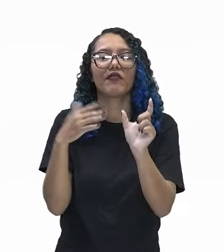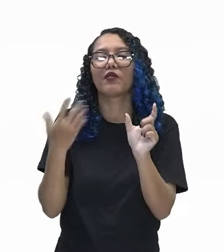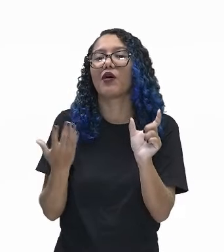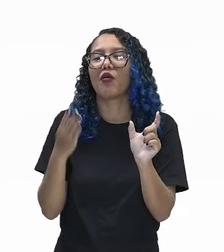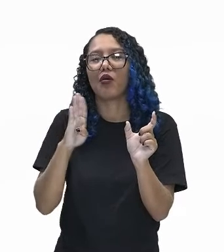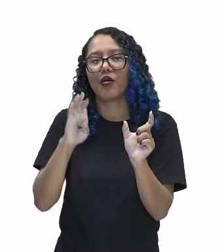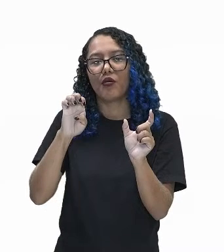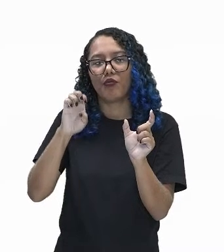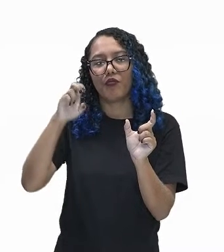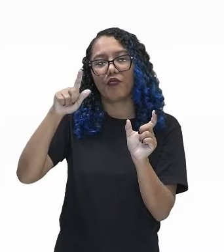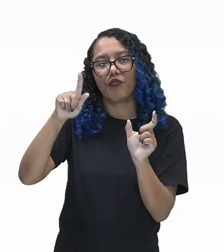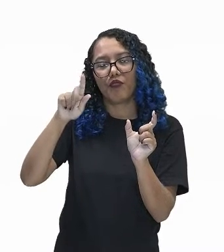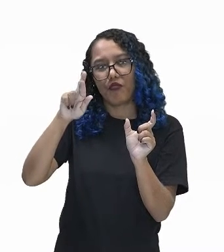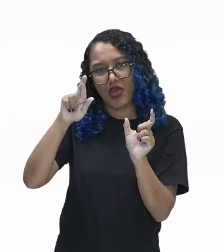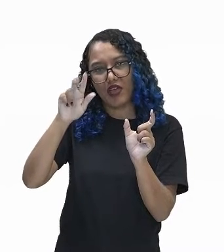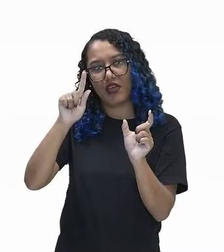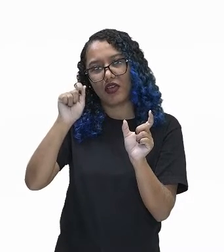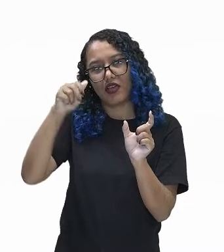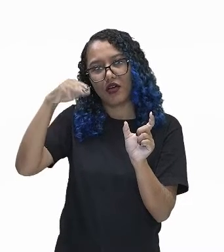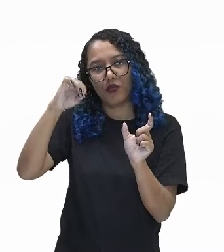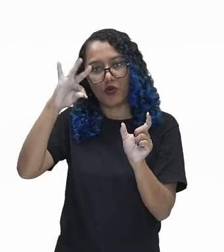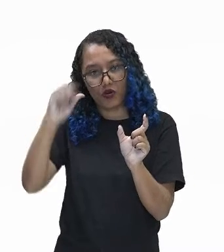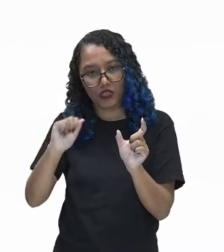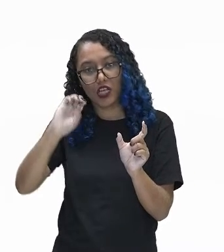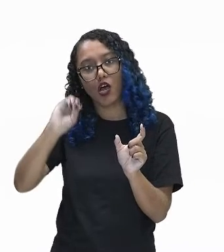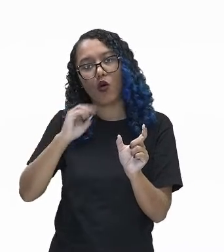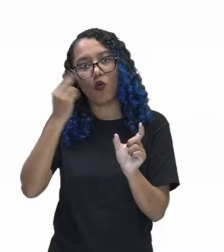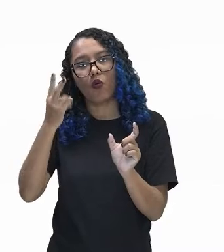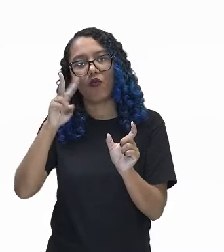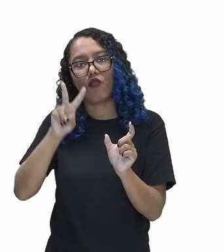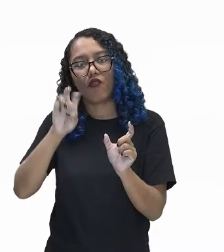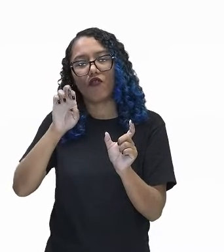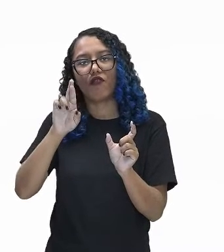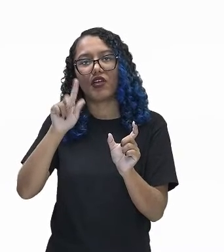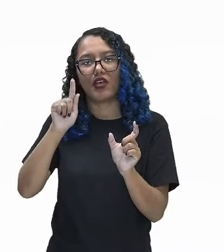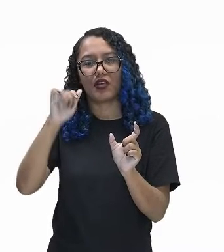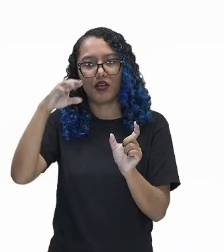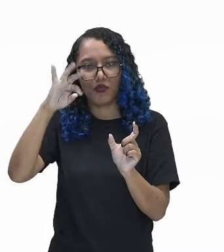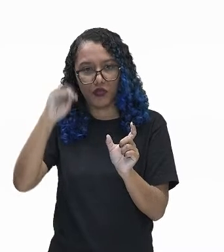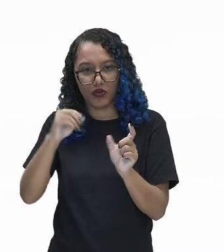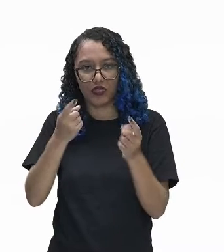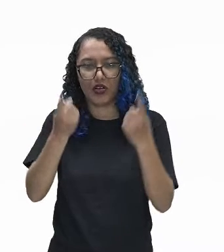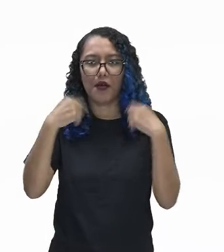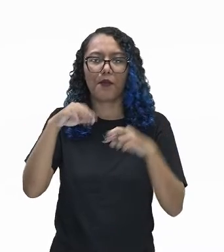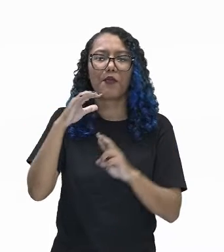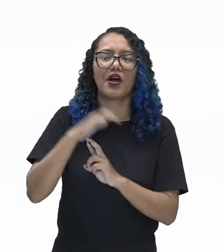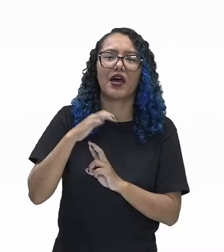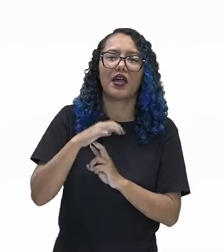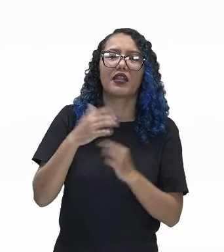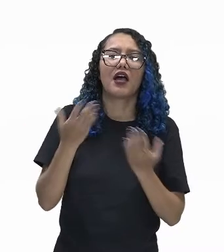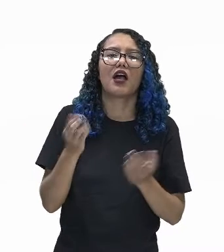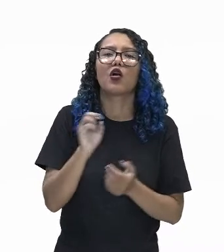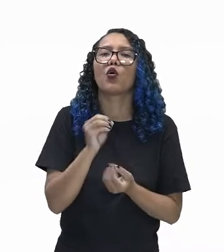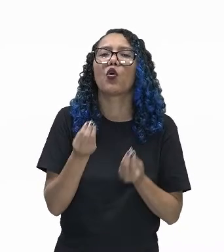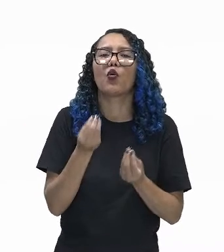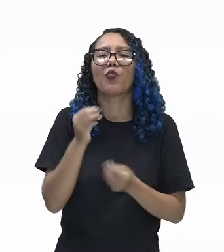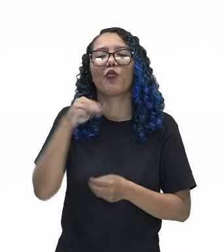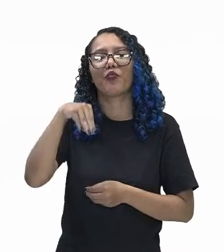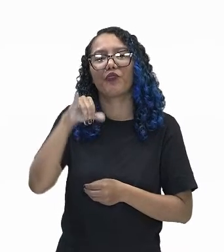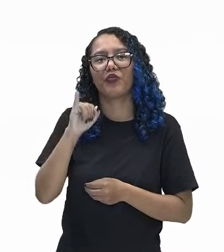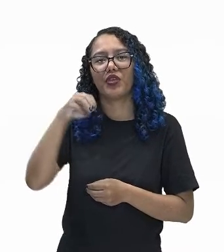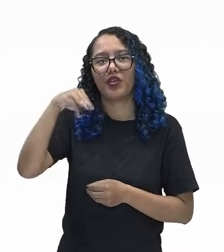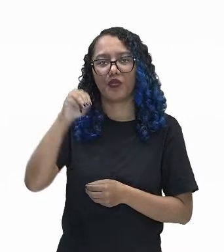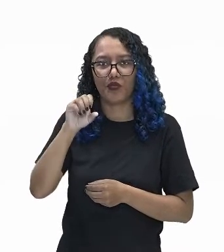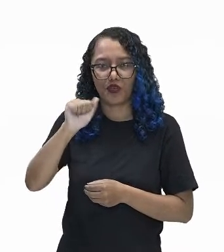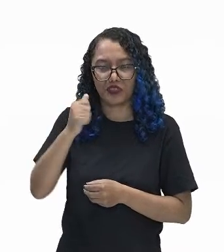ou até de vergamota. Para o Paraná, ela já é chamada de mimosa. Acho bem interessante, porque realmente ela é mimosa,